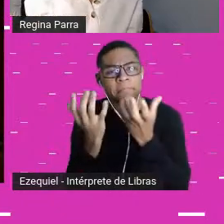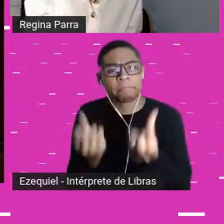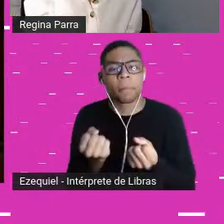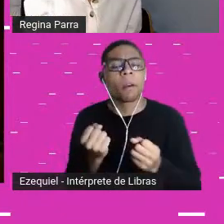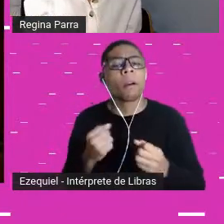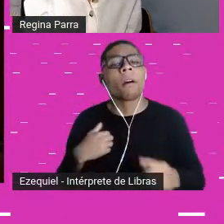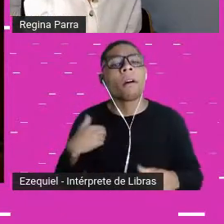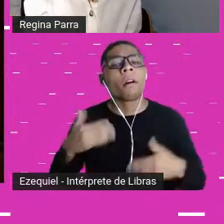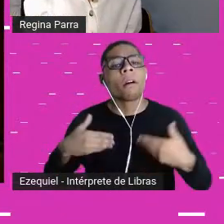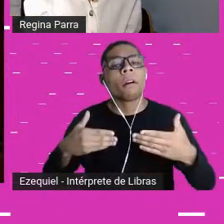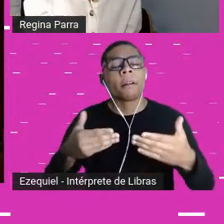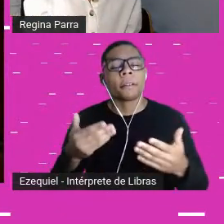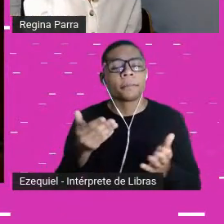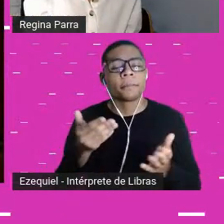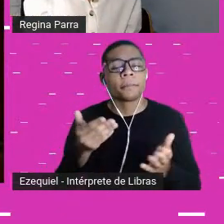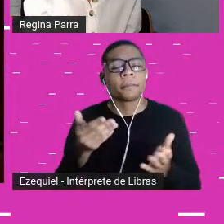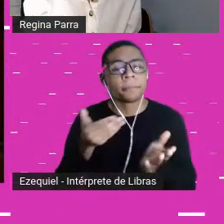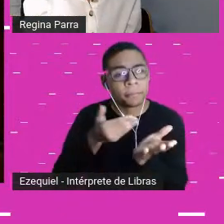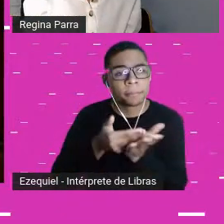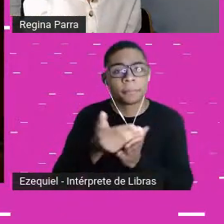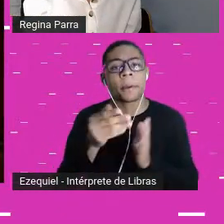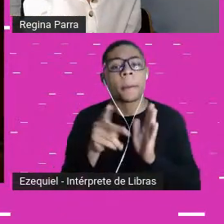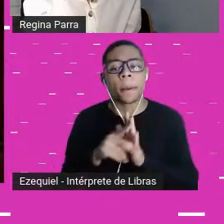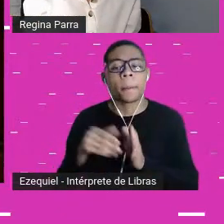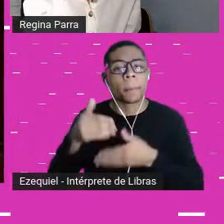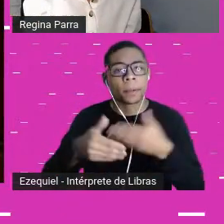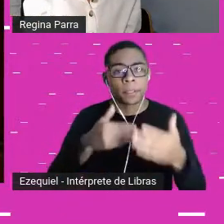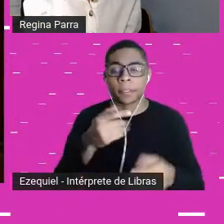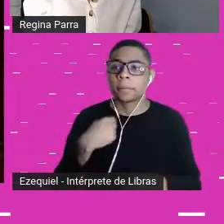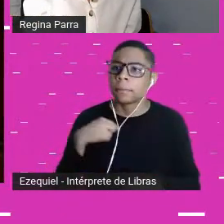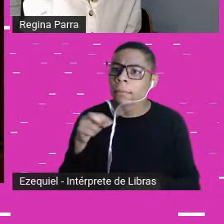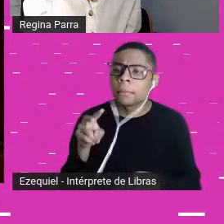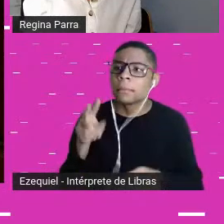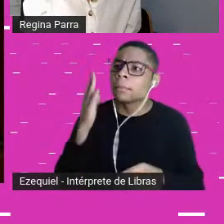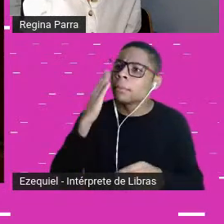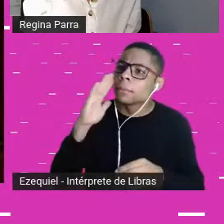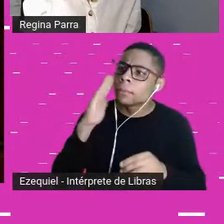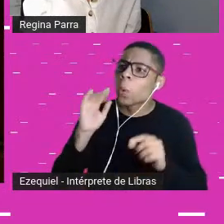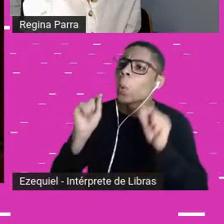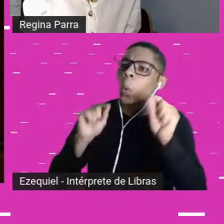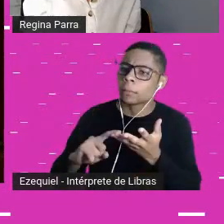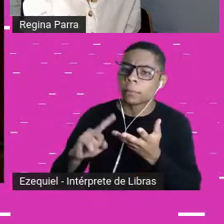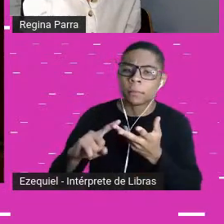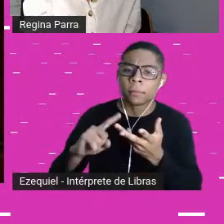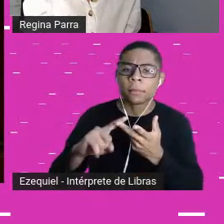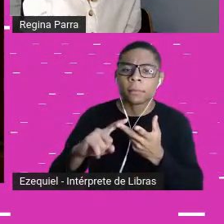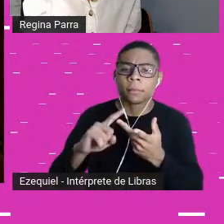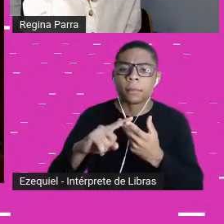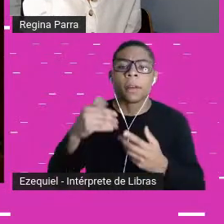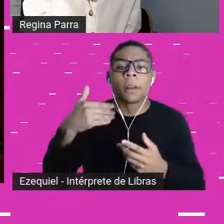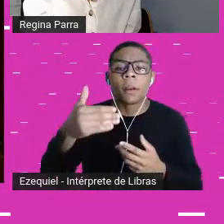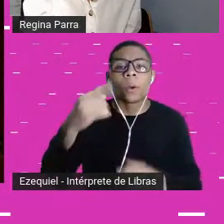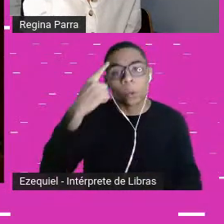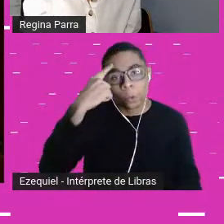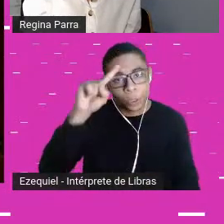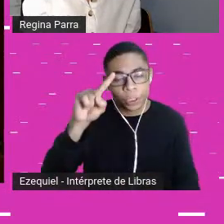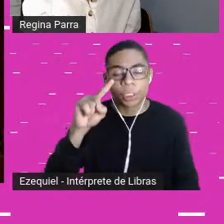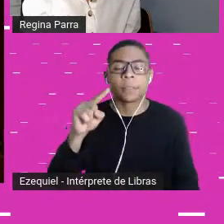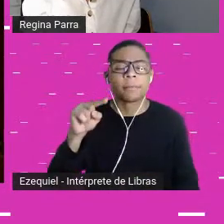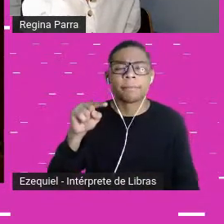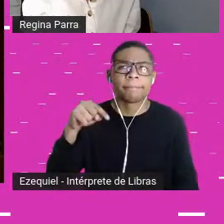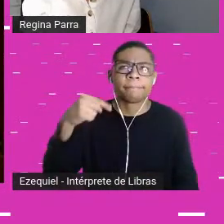e aí iniciaram os processos. Eu fui entendendo o que eram esses processos, até que um dia, depois